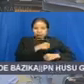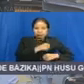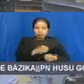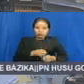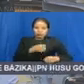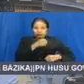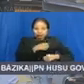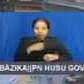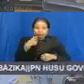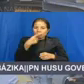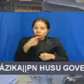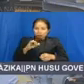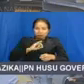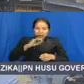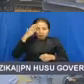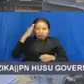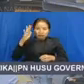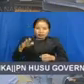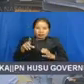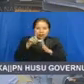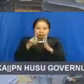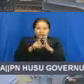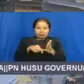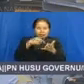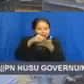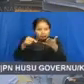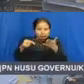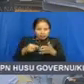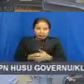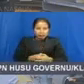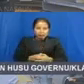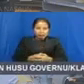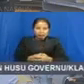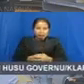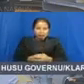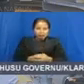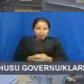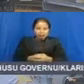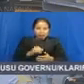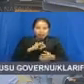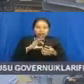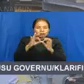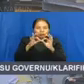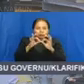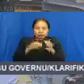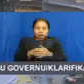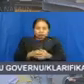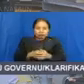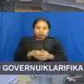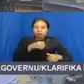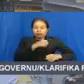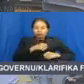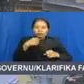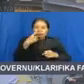sim, vamos lá. Lei aquele coerciva. Ao traduzir, usa força. Força, sim,